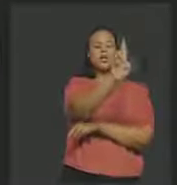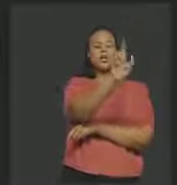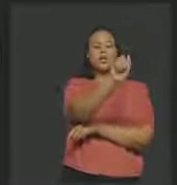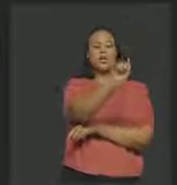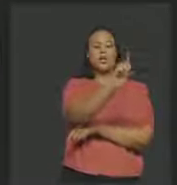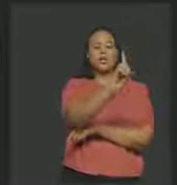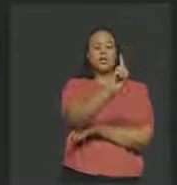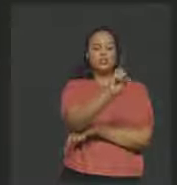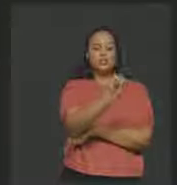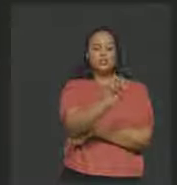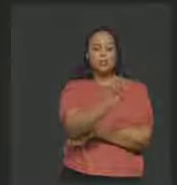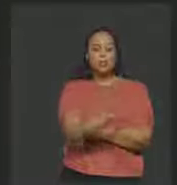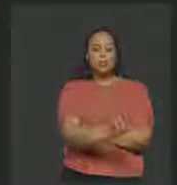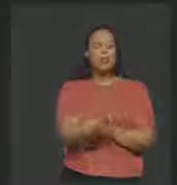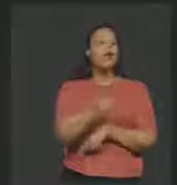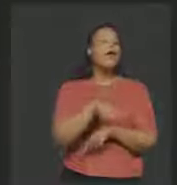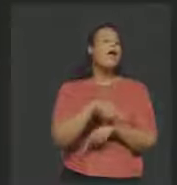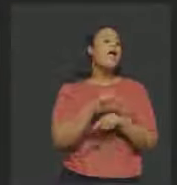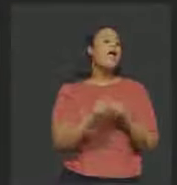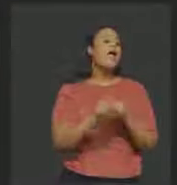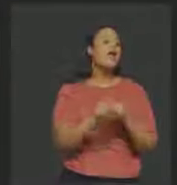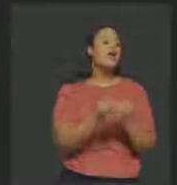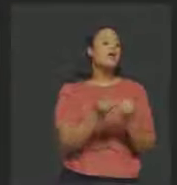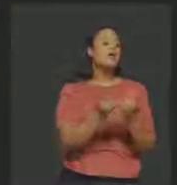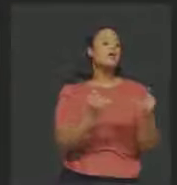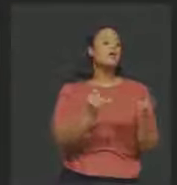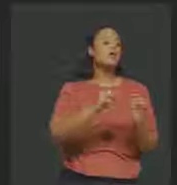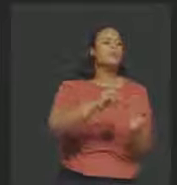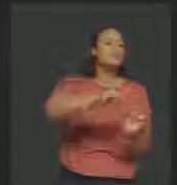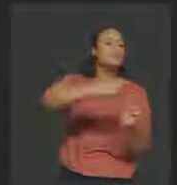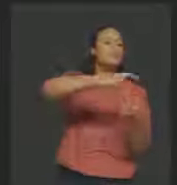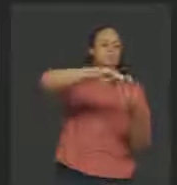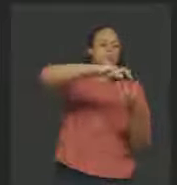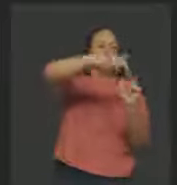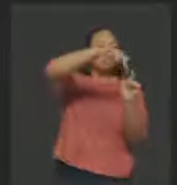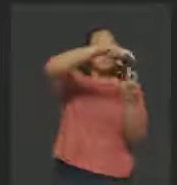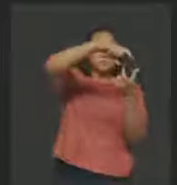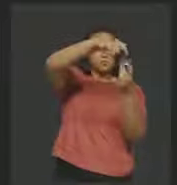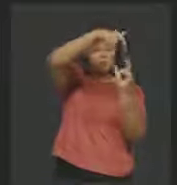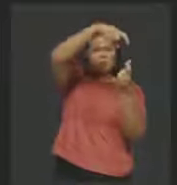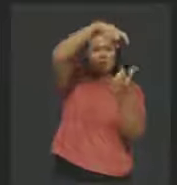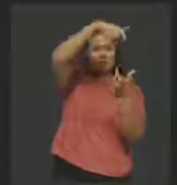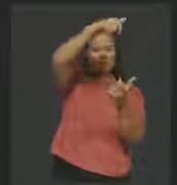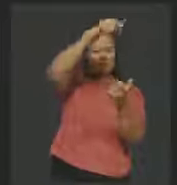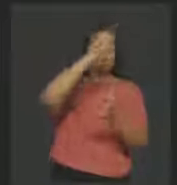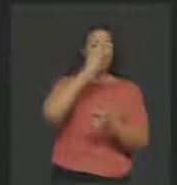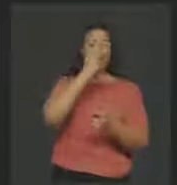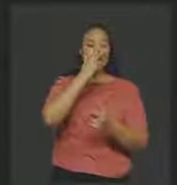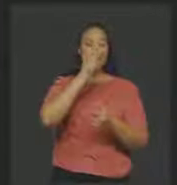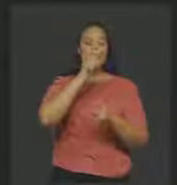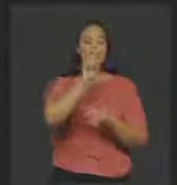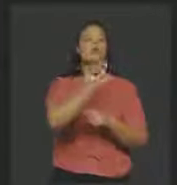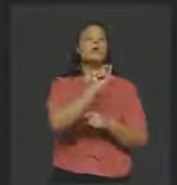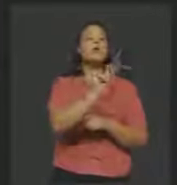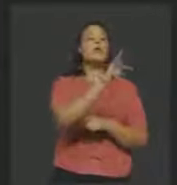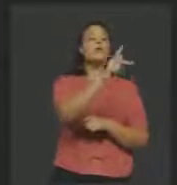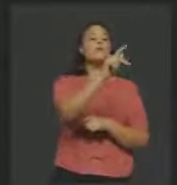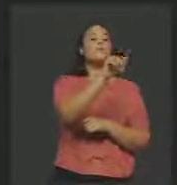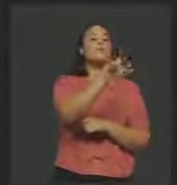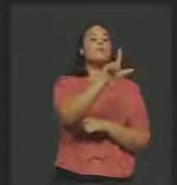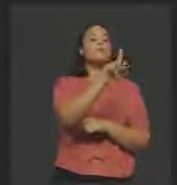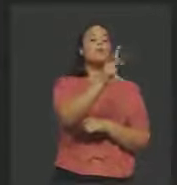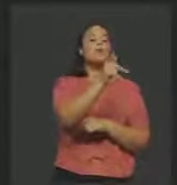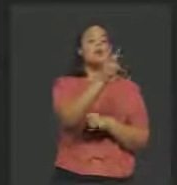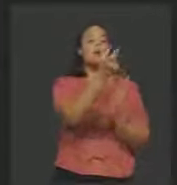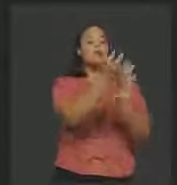aquele que gera aquela corrente elétrica. Numa pilha, é importante você saber que esse lado de cima aqui, ó, onde tem